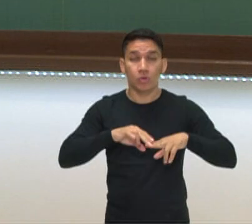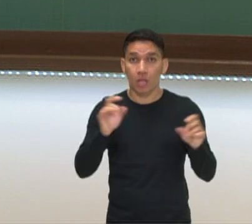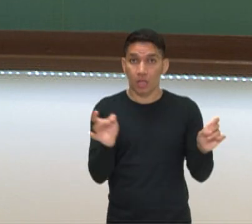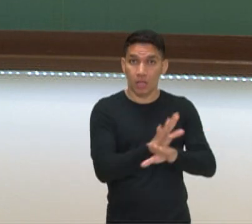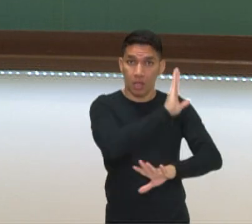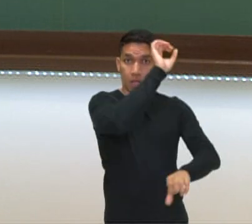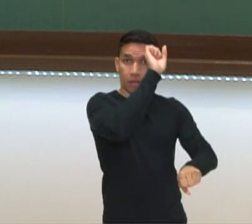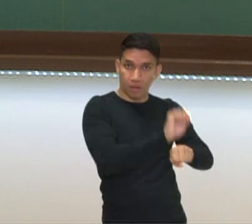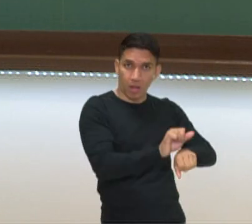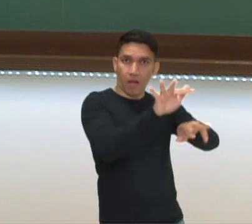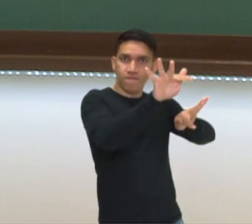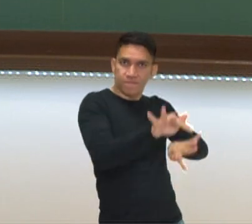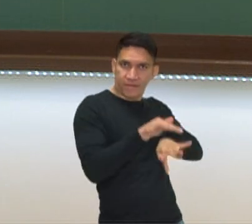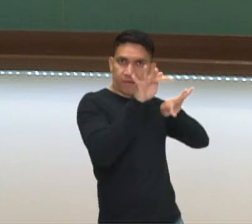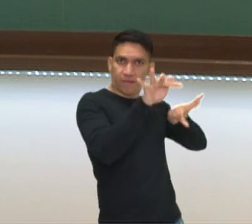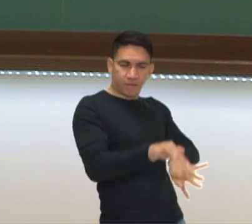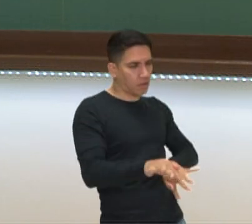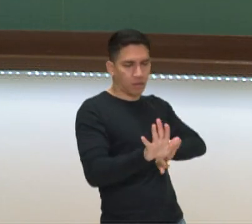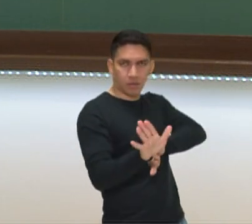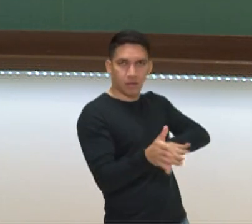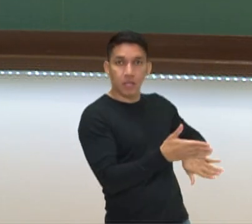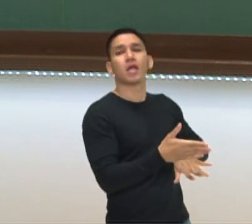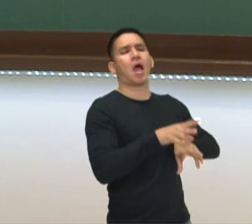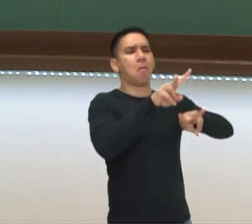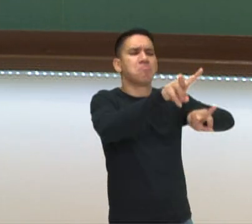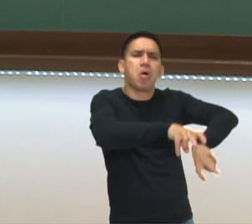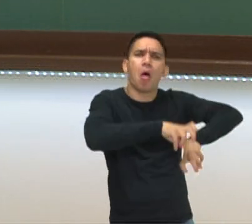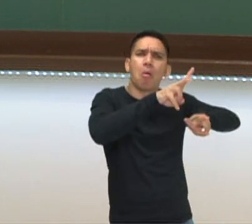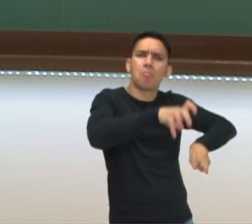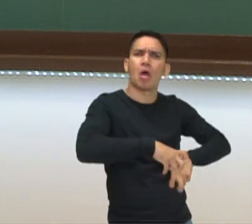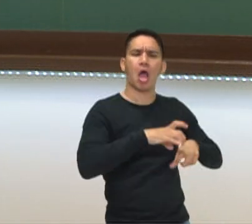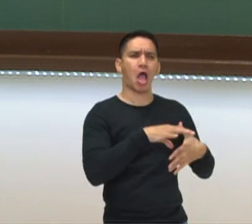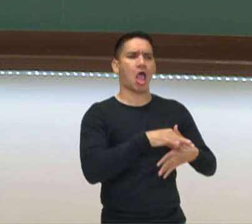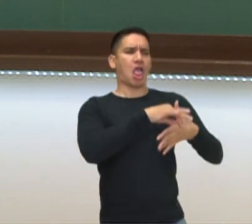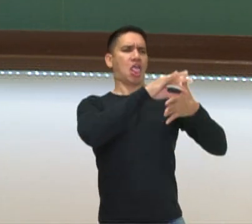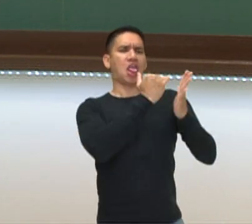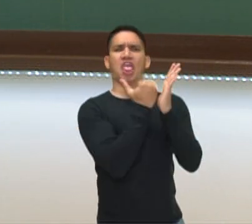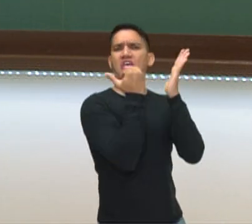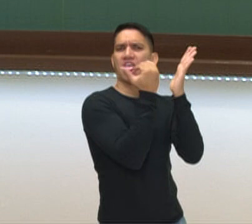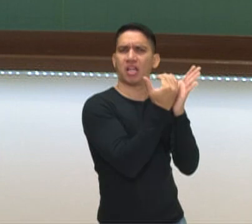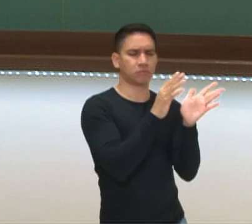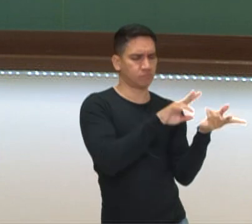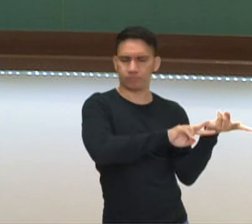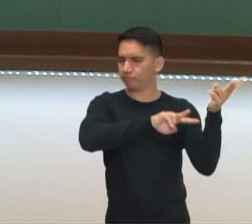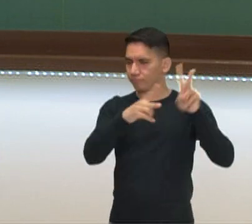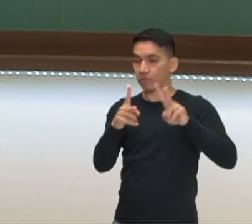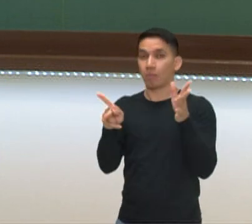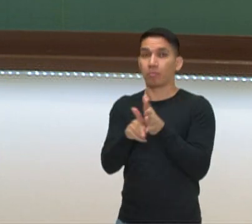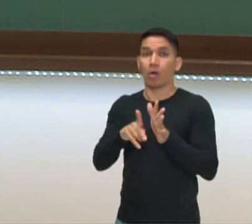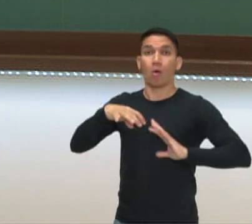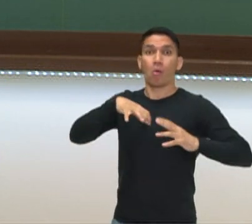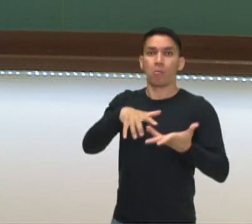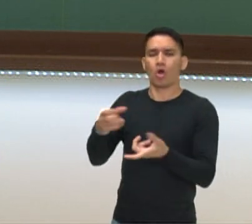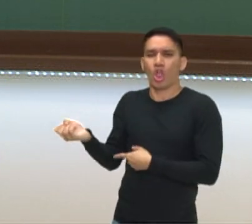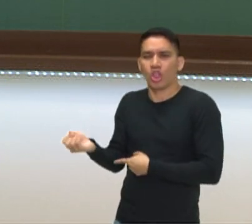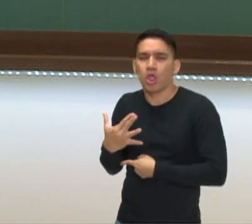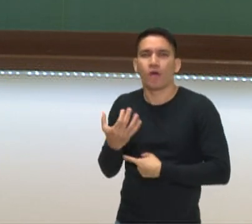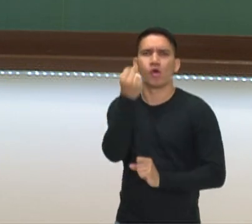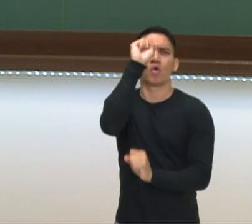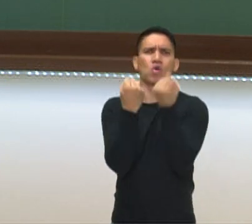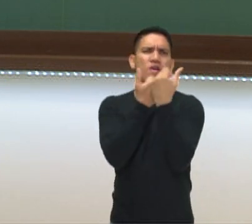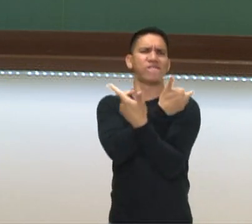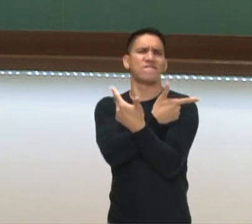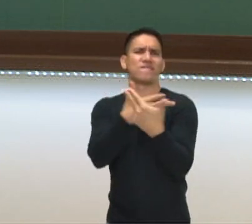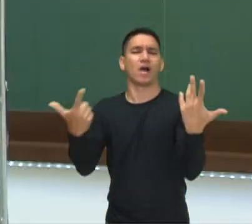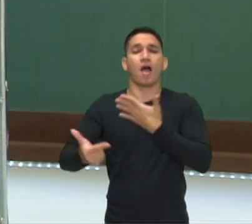do feudalismo e os camponeses, a nobreza, e agora a gente está no mundo super industrial, com várias funções,